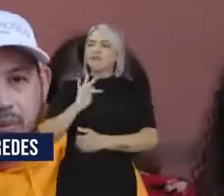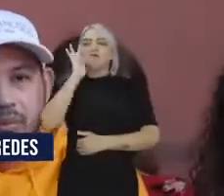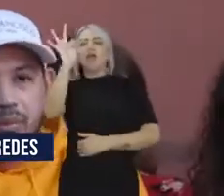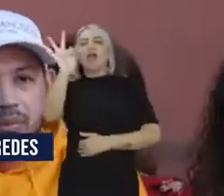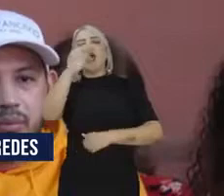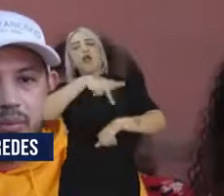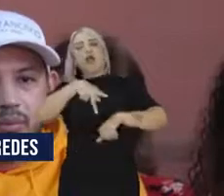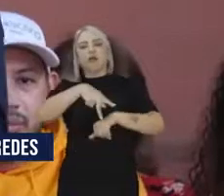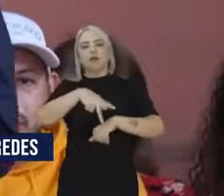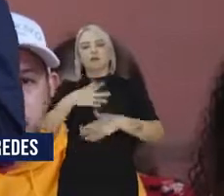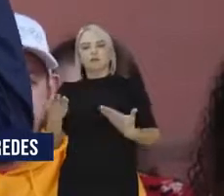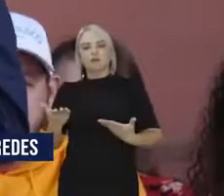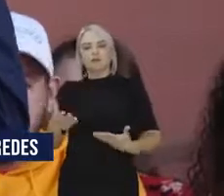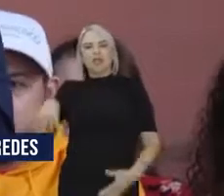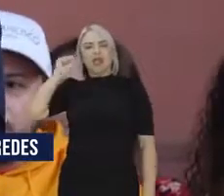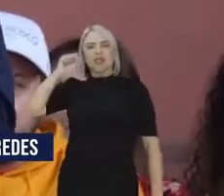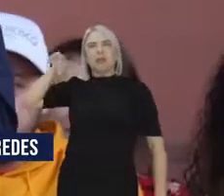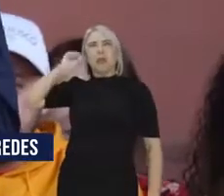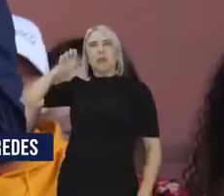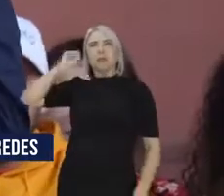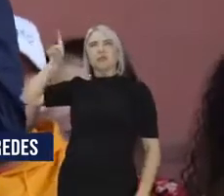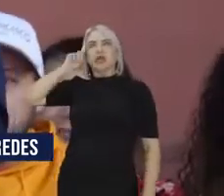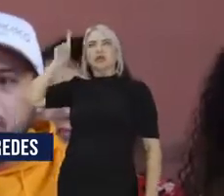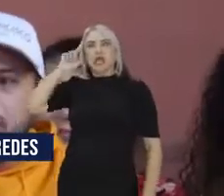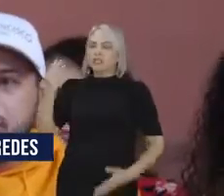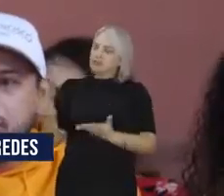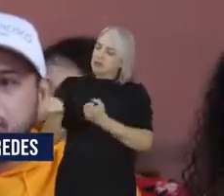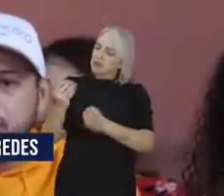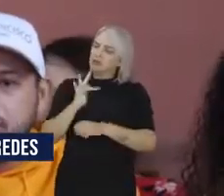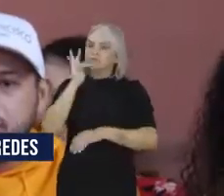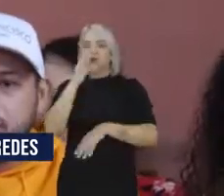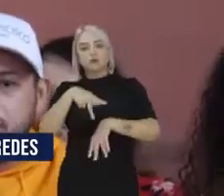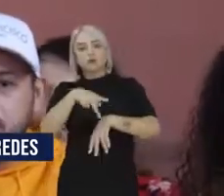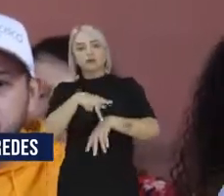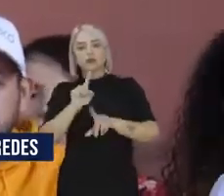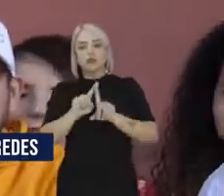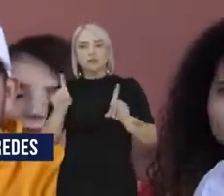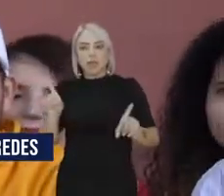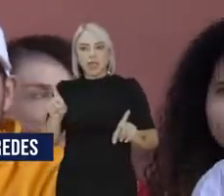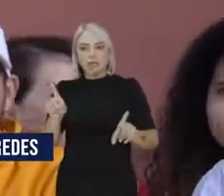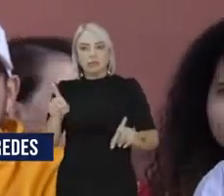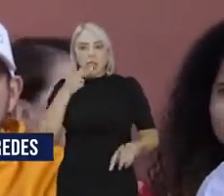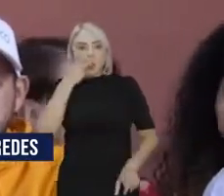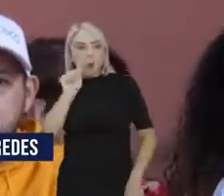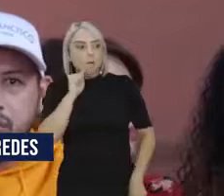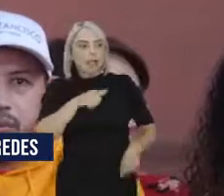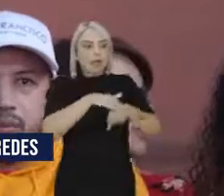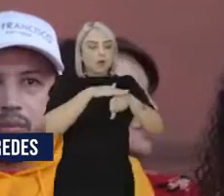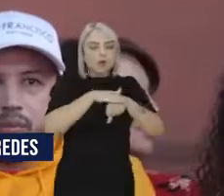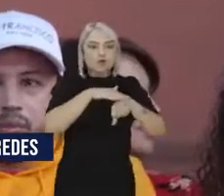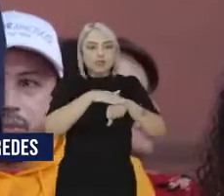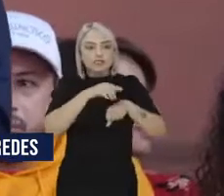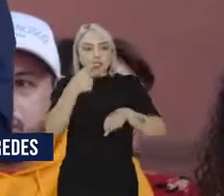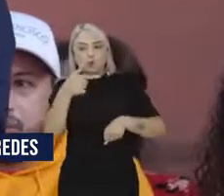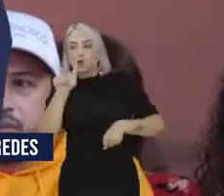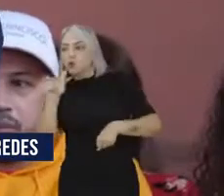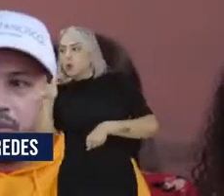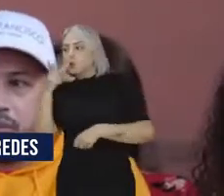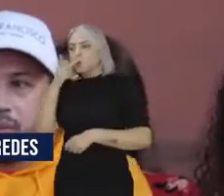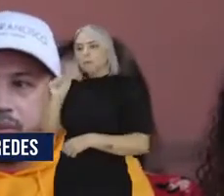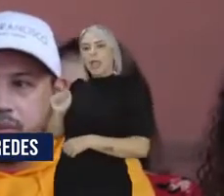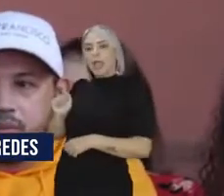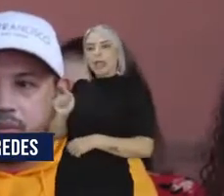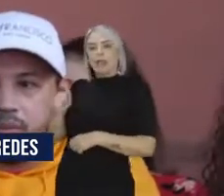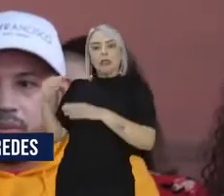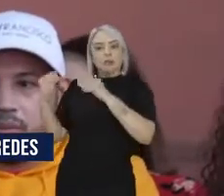isso todo dia, a juventude é o futuro da nação. Mas quando o pai está conversando com outro pai e vocês passam a pedra, ele